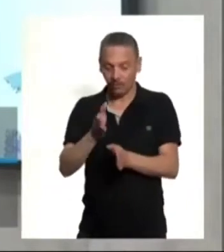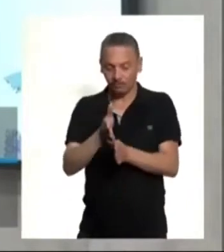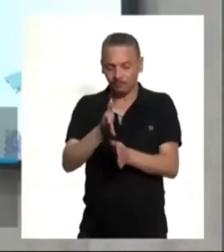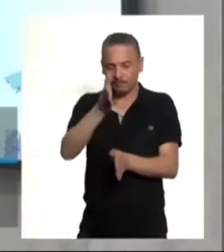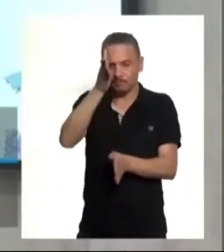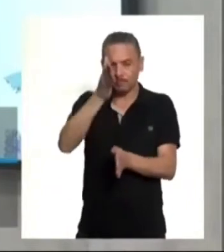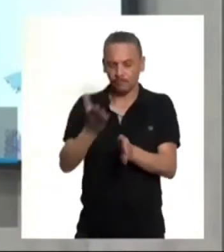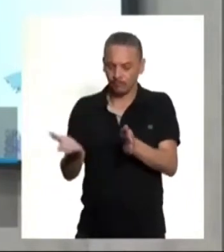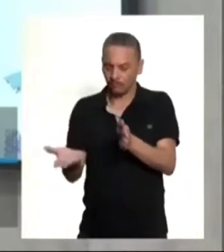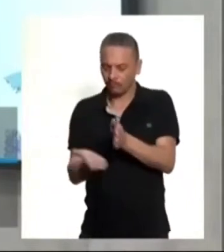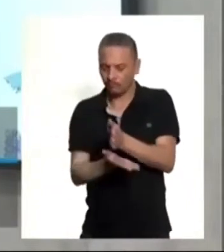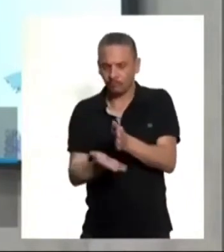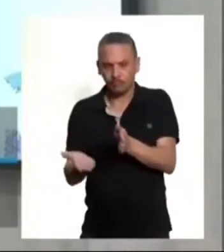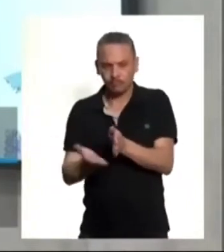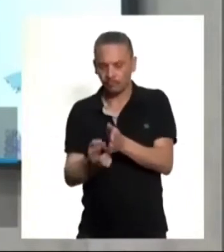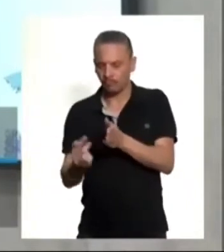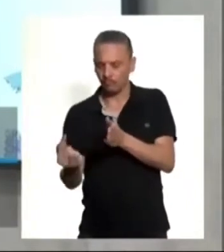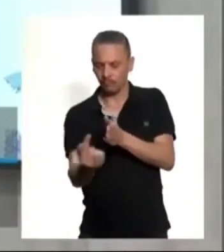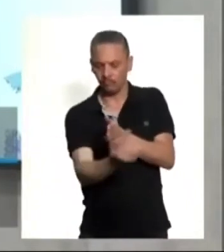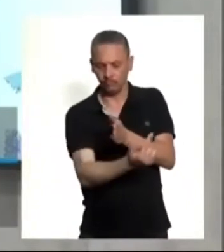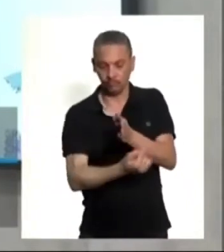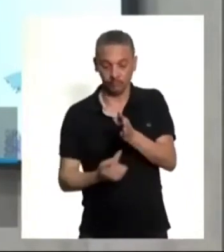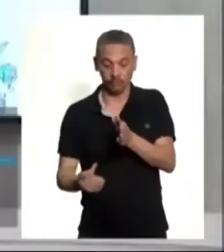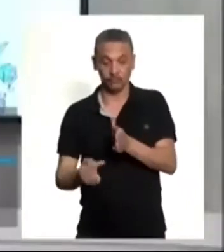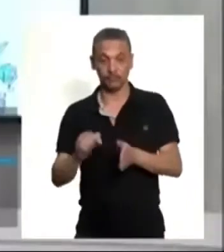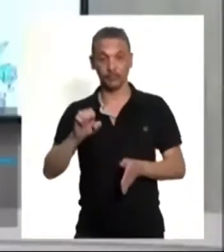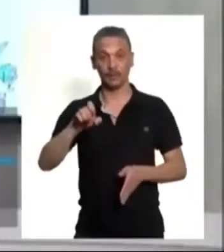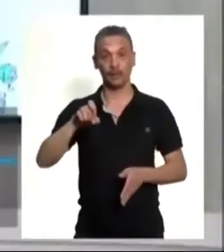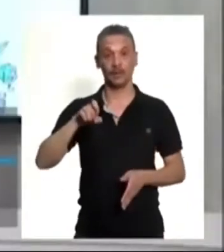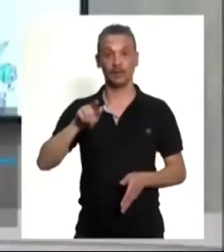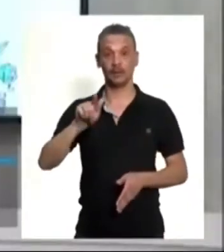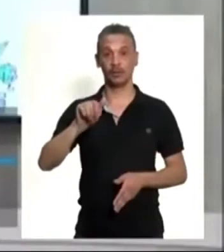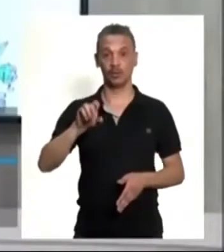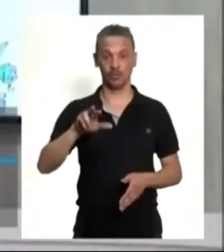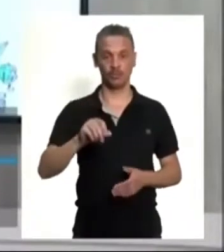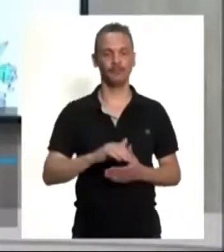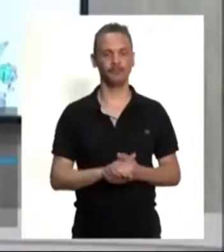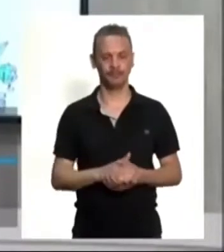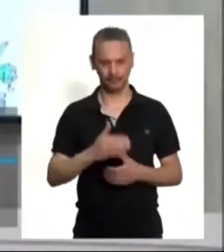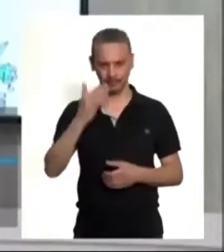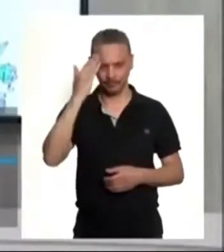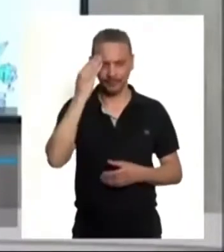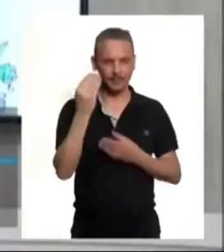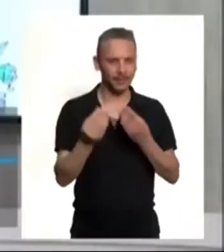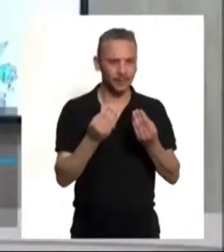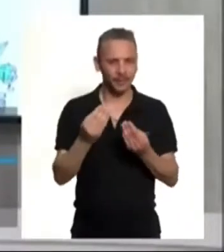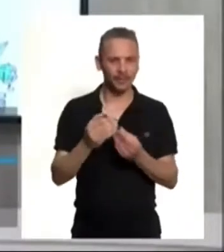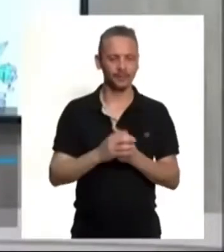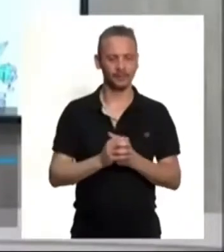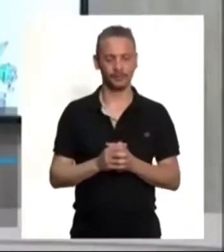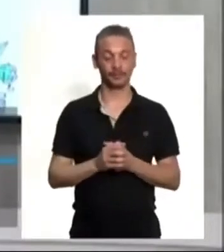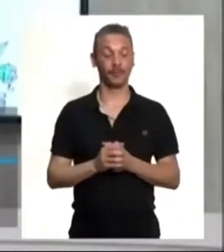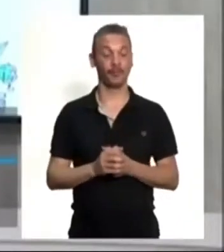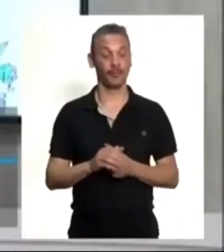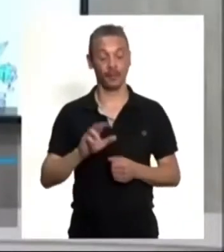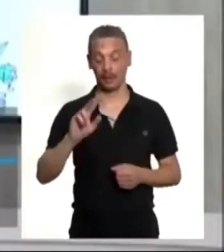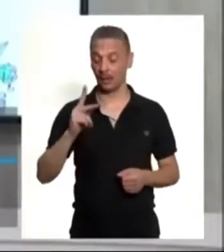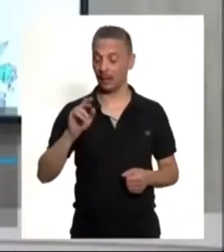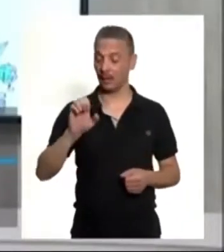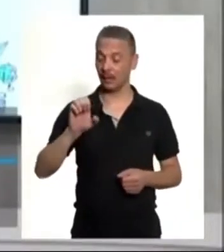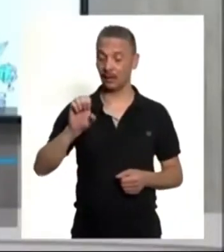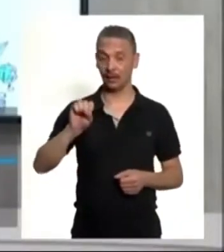a base é um hexágono regular. Você se lembra o que acontece com um hexágono regular? O hexágono regular,